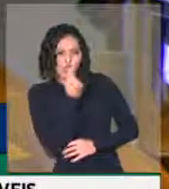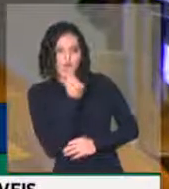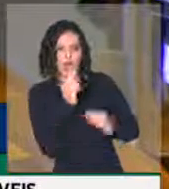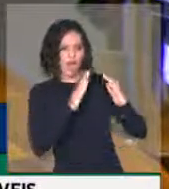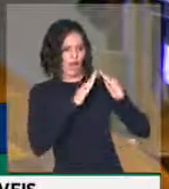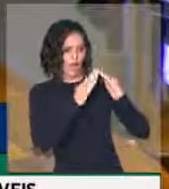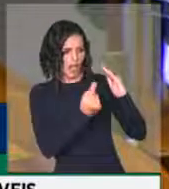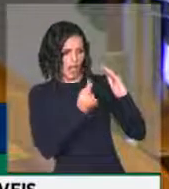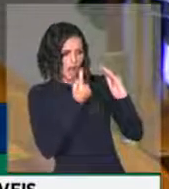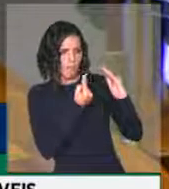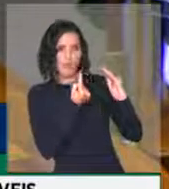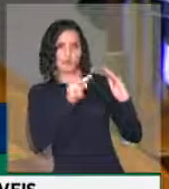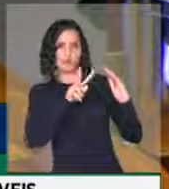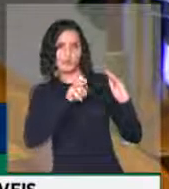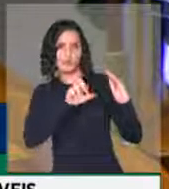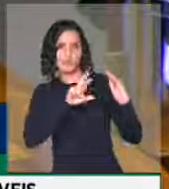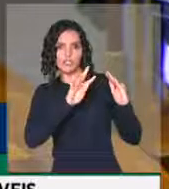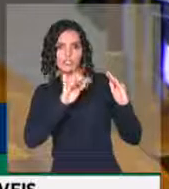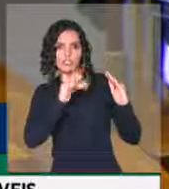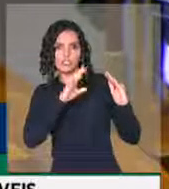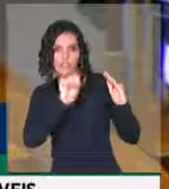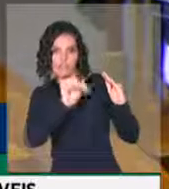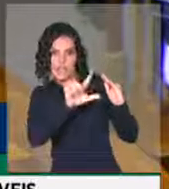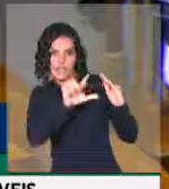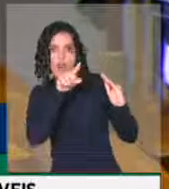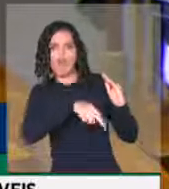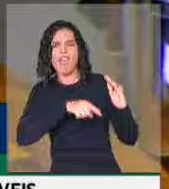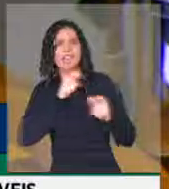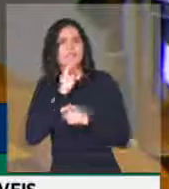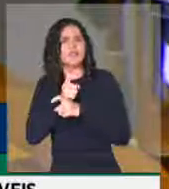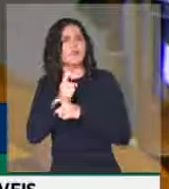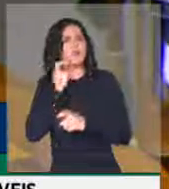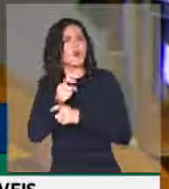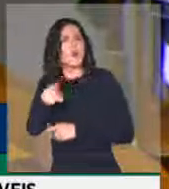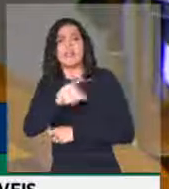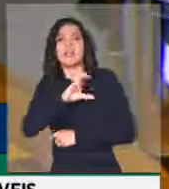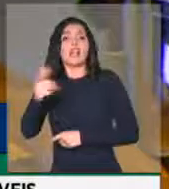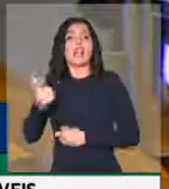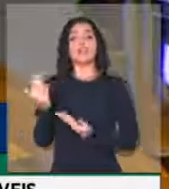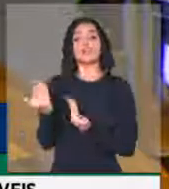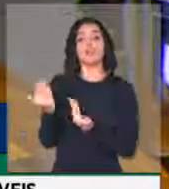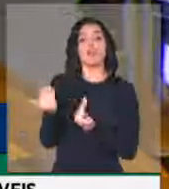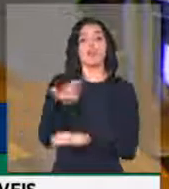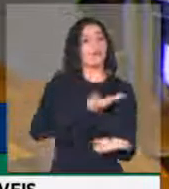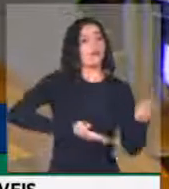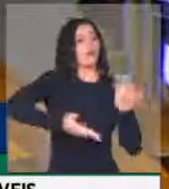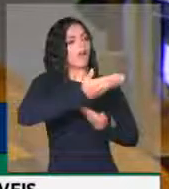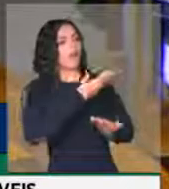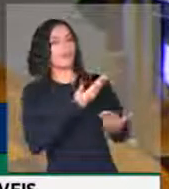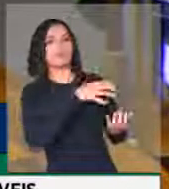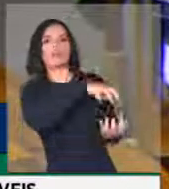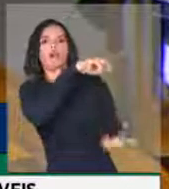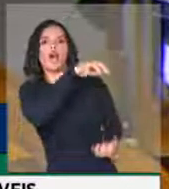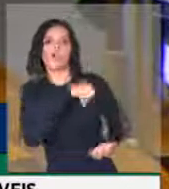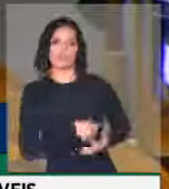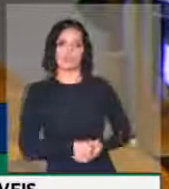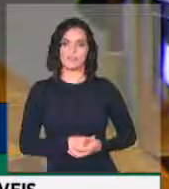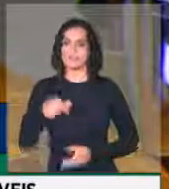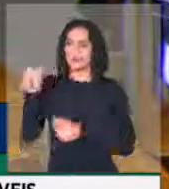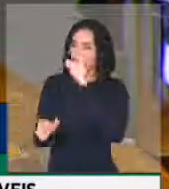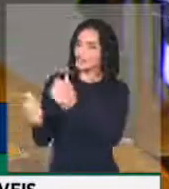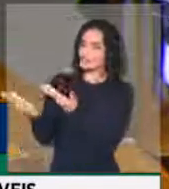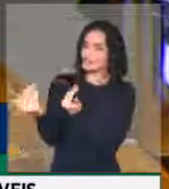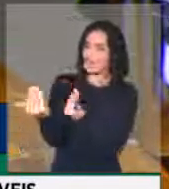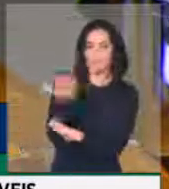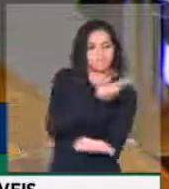no mínimo, de uma ignorância sem fim, porque é óbvio que os jovens convivem com os idosos, é óbvio que os jovens convivem